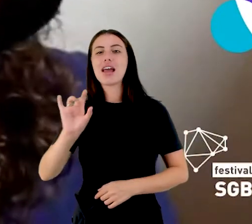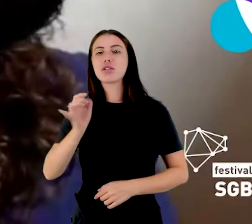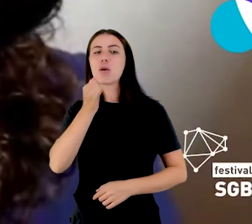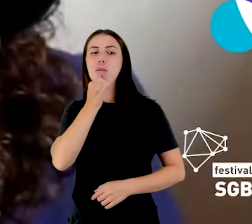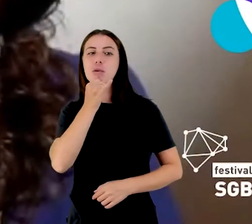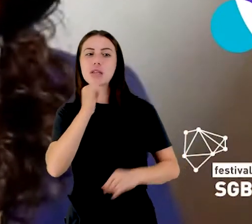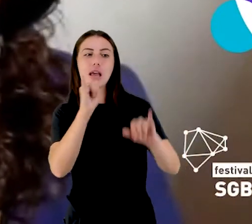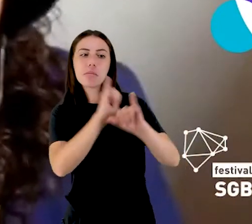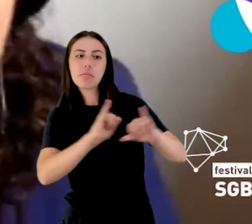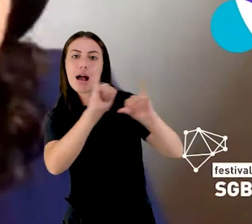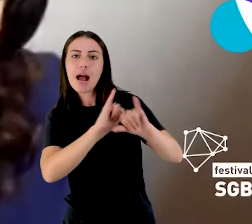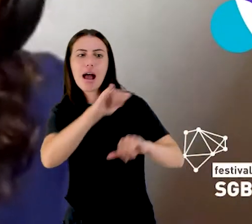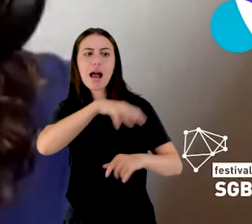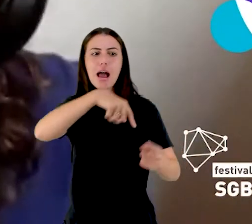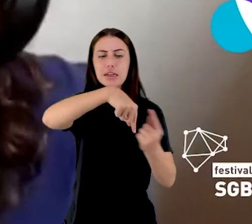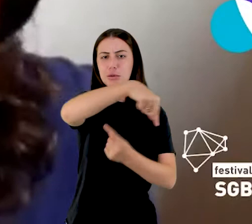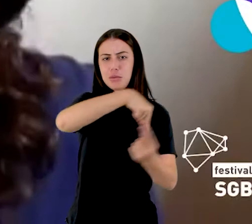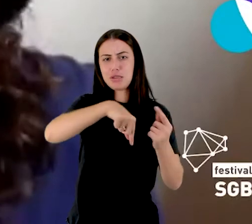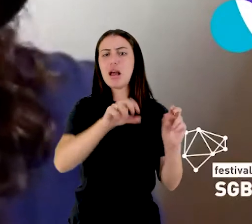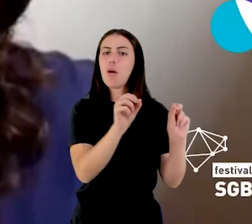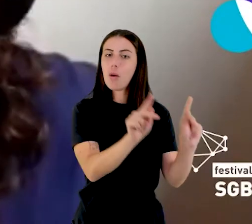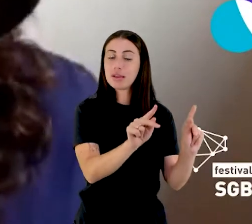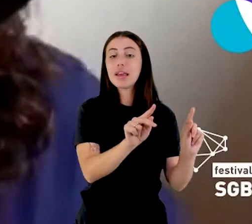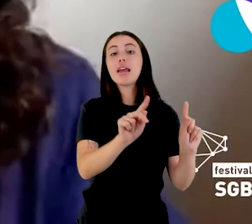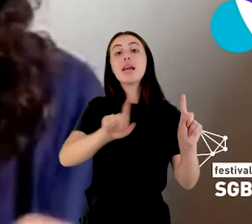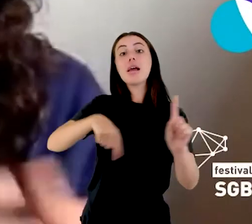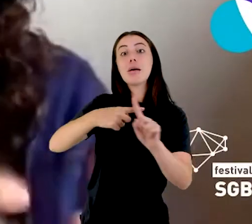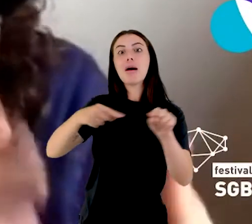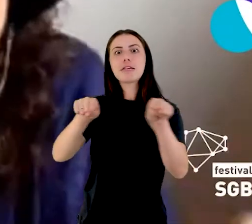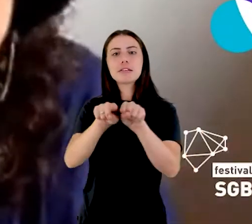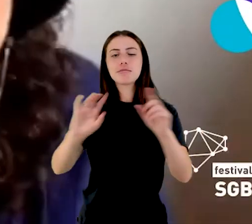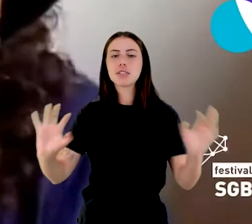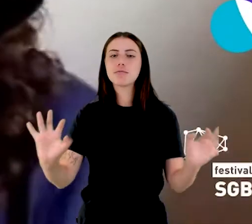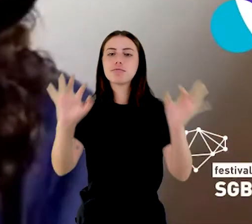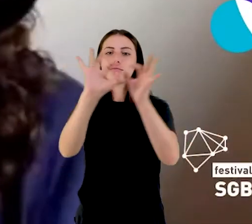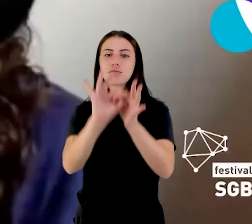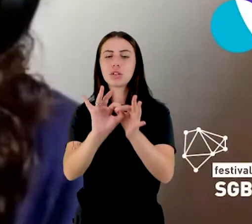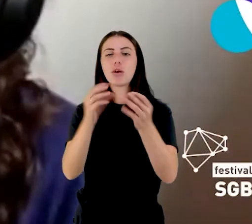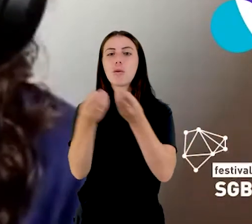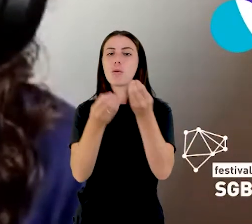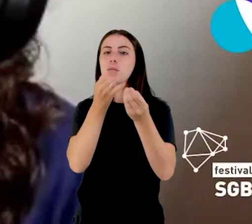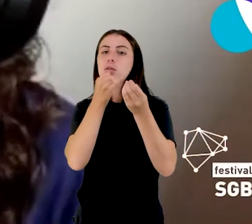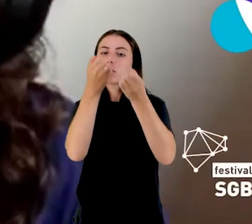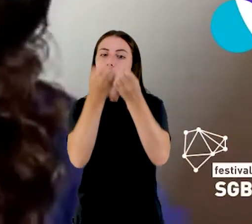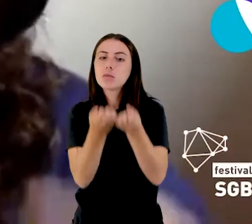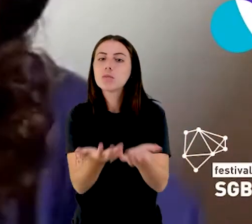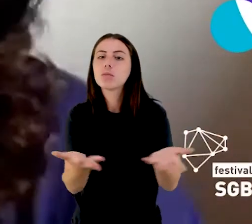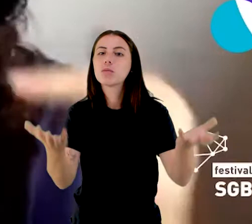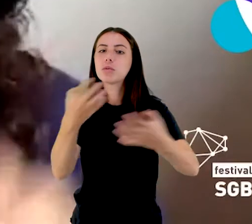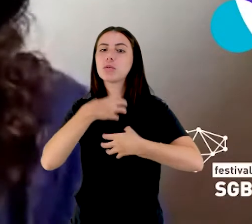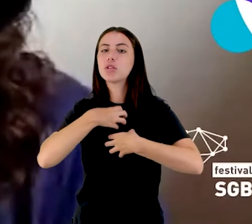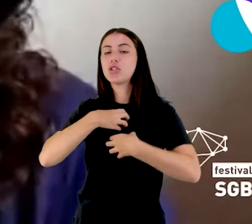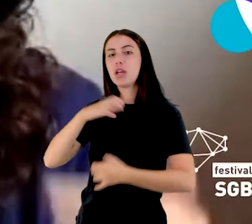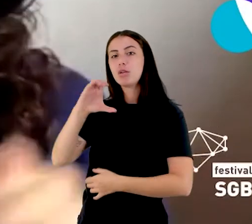do Menino 23 de uma maneira diferente, não só nas janelas clássicas da distribuição comercial, mas